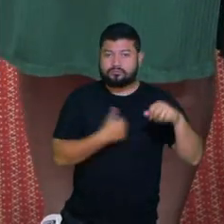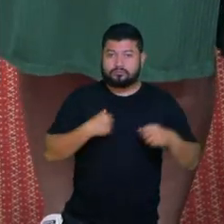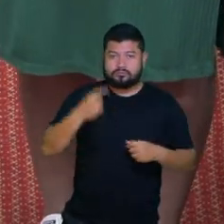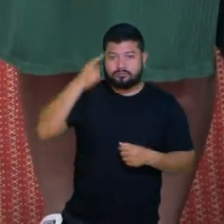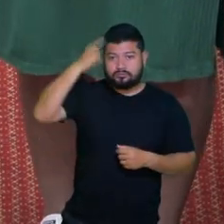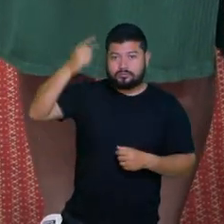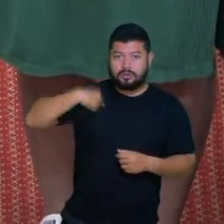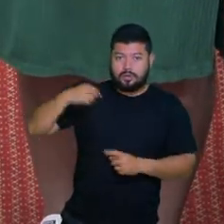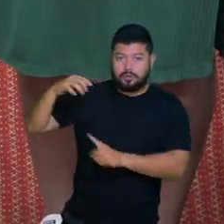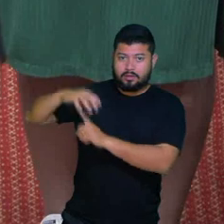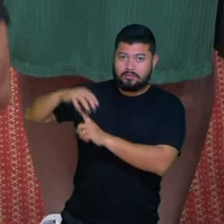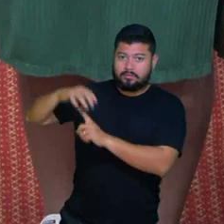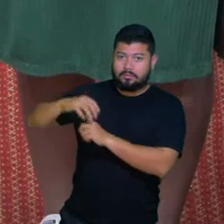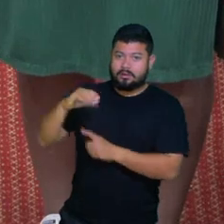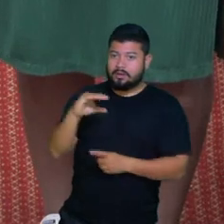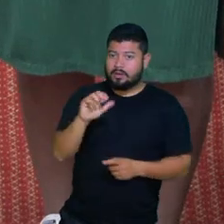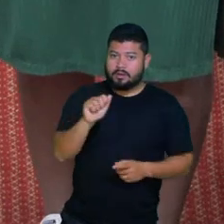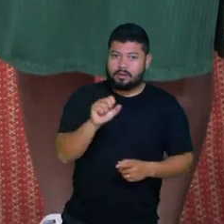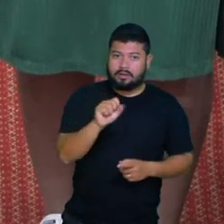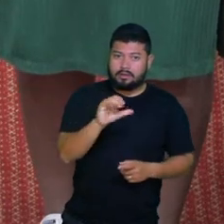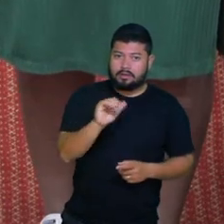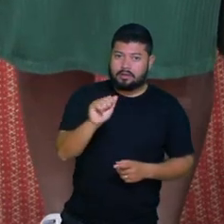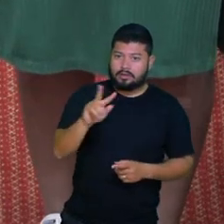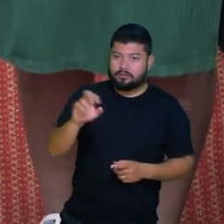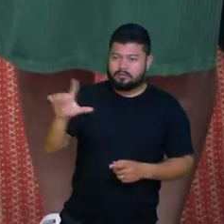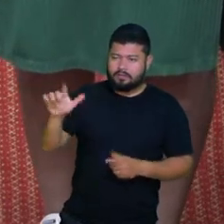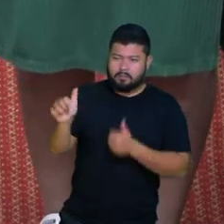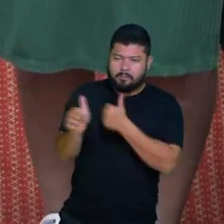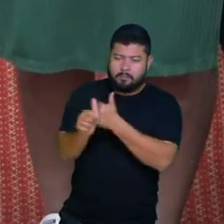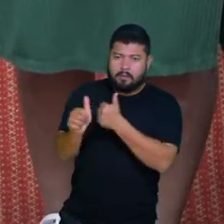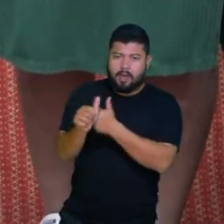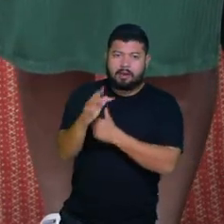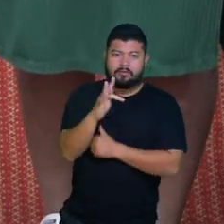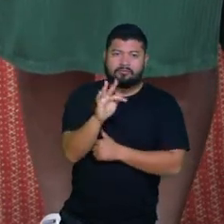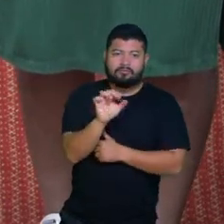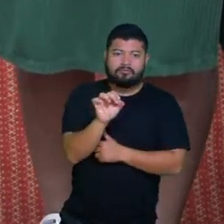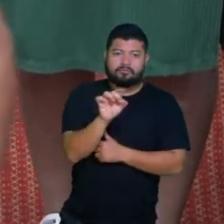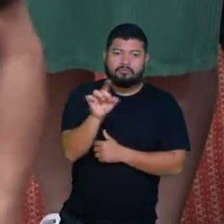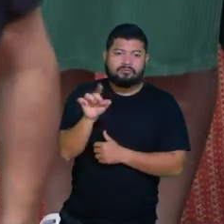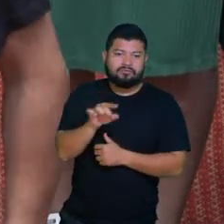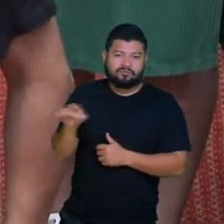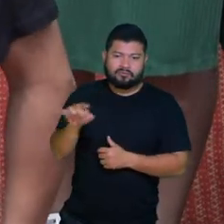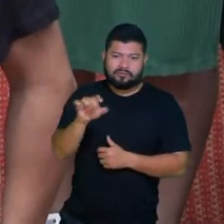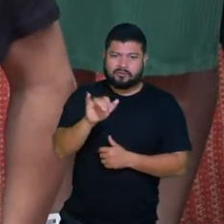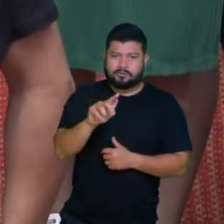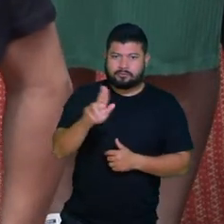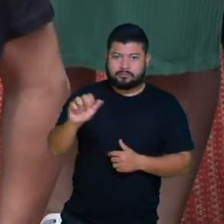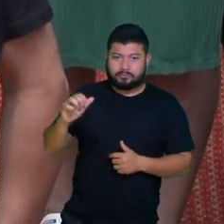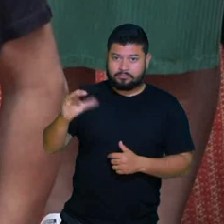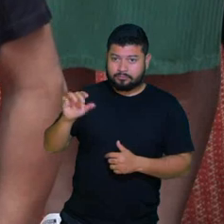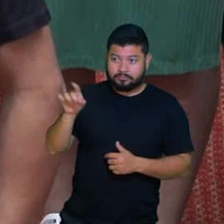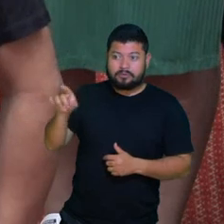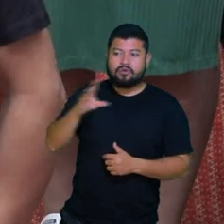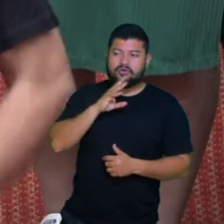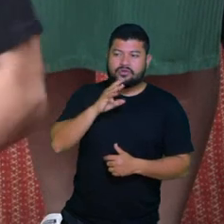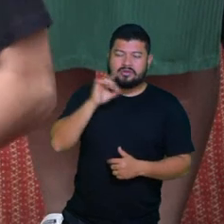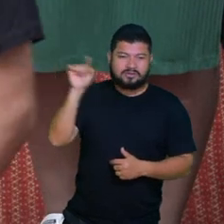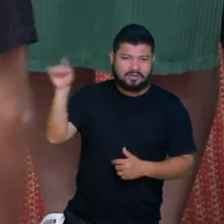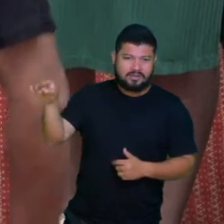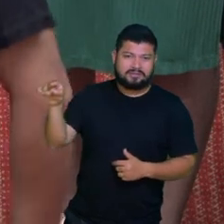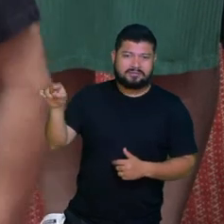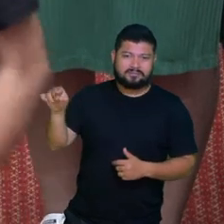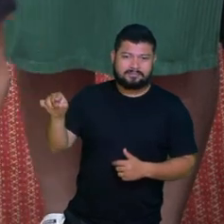Paraná de Cascavel fica pertinho de Foz do Iguaçu e eu também conheço as instituições de lá e então